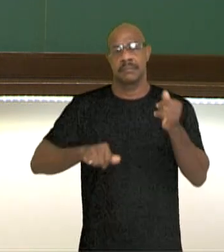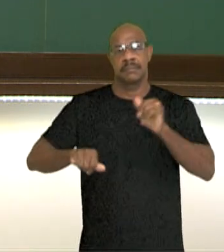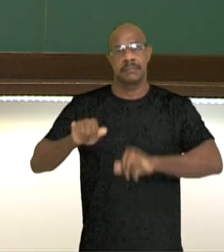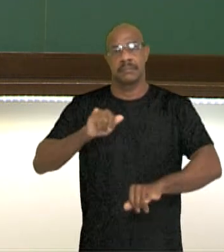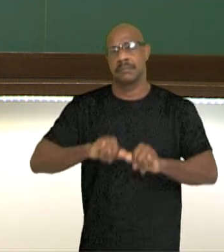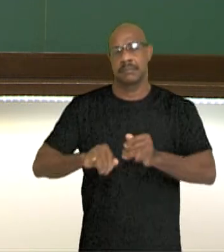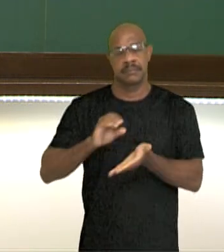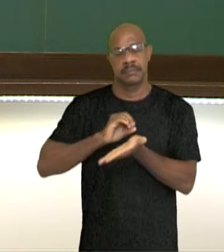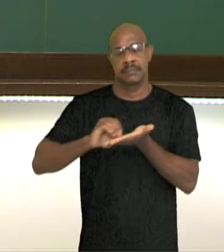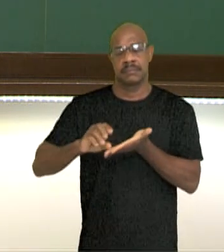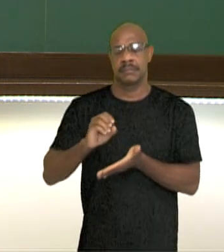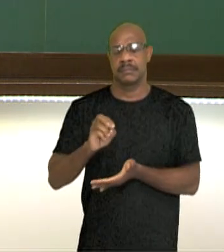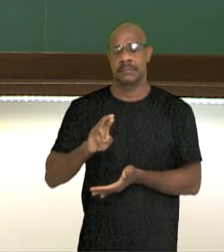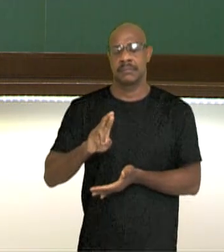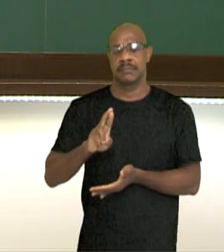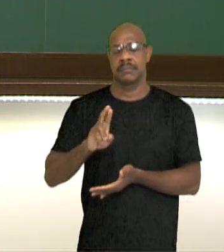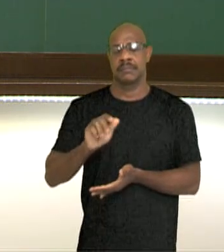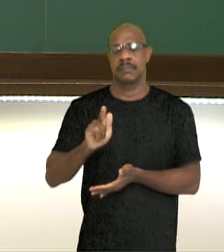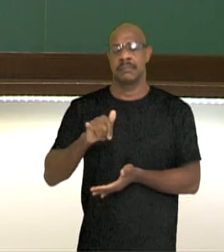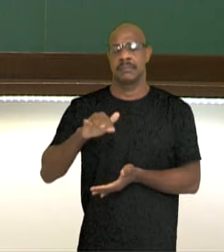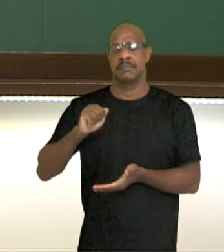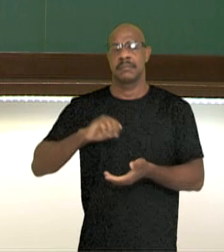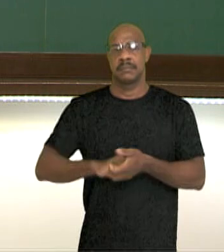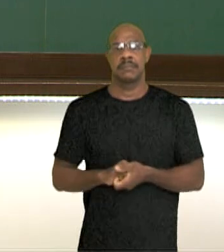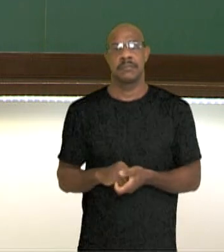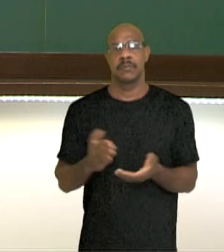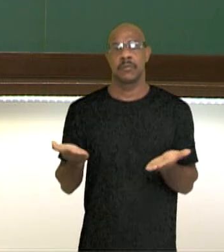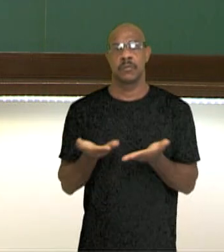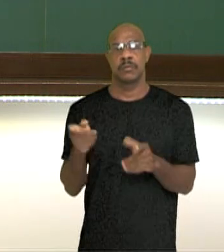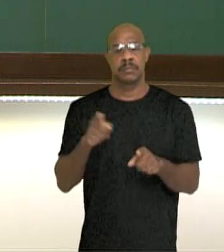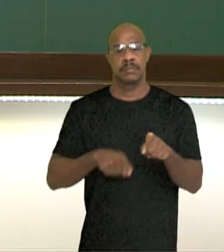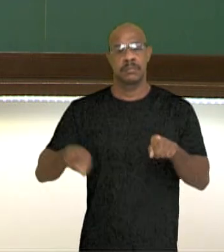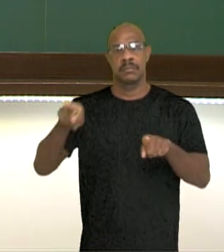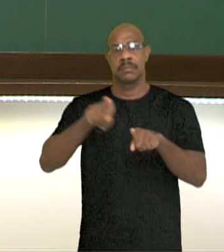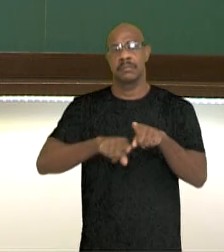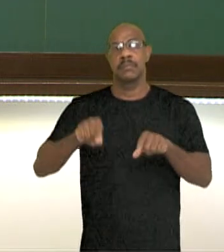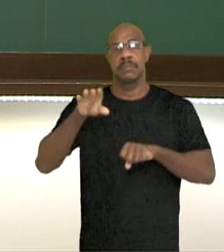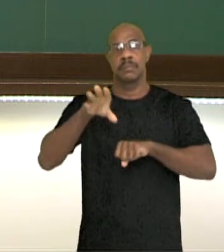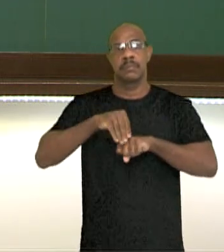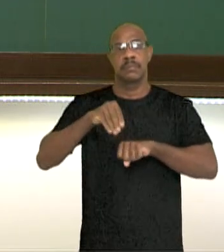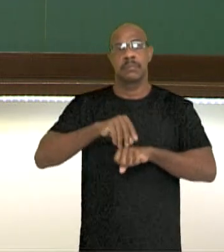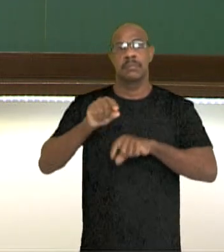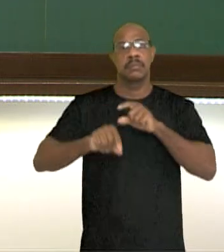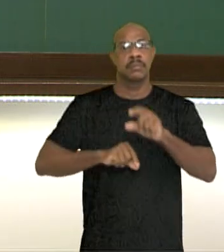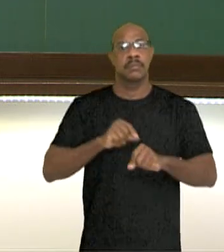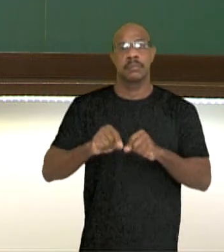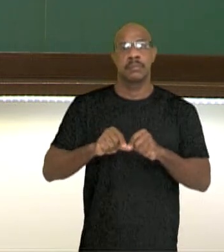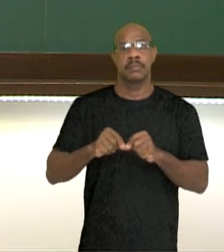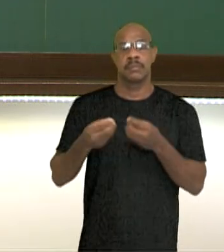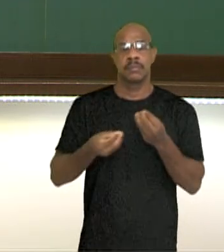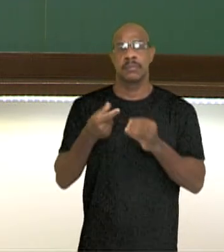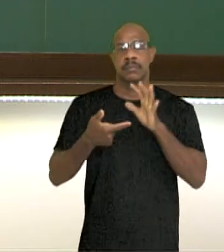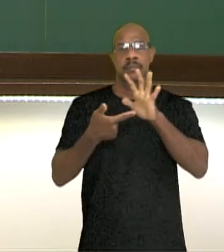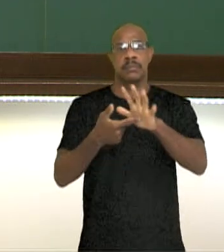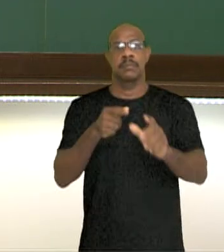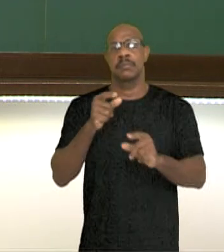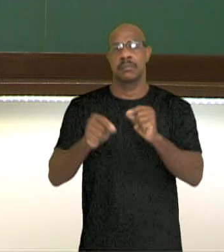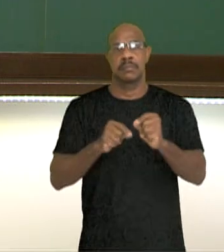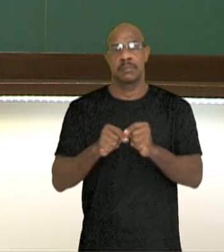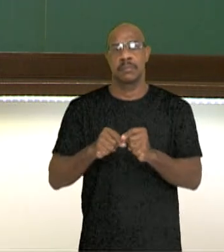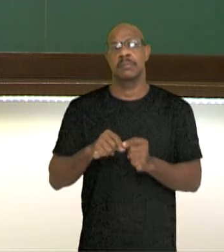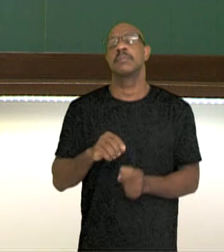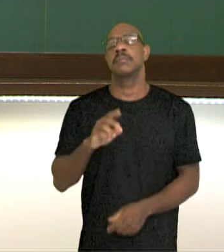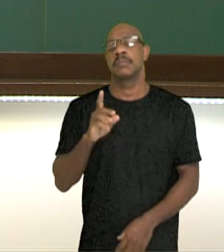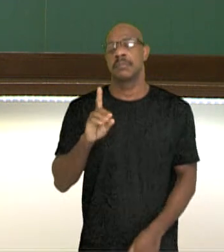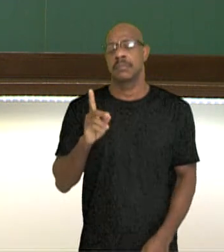Orgânica. Nesta em questão, nós vamos retomar os conhecimentos sobre a representação dos